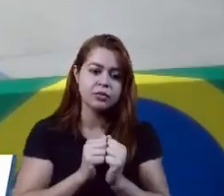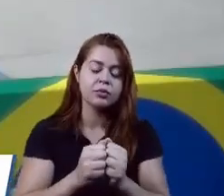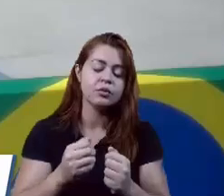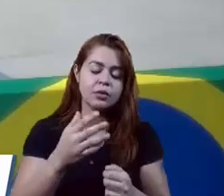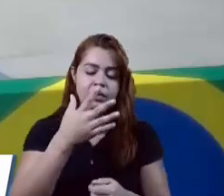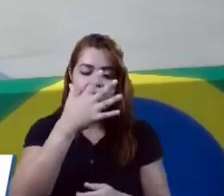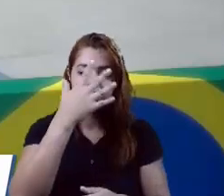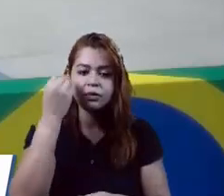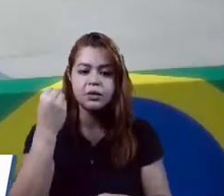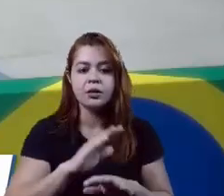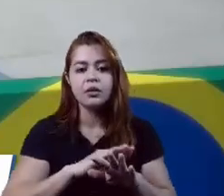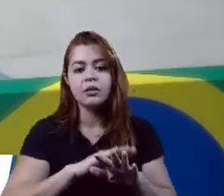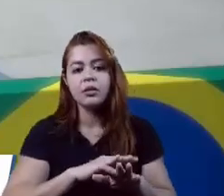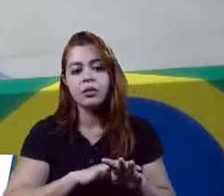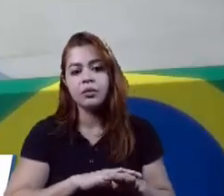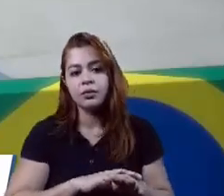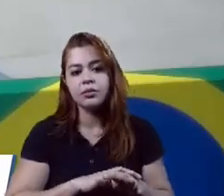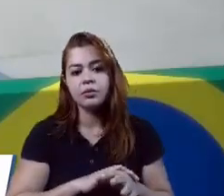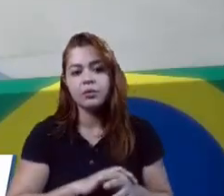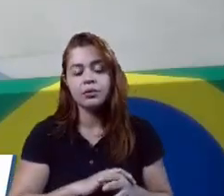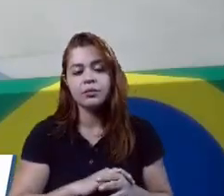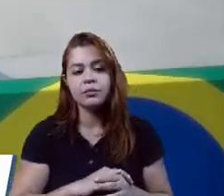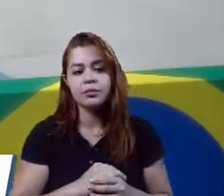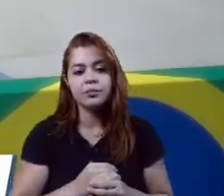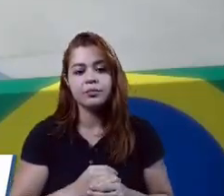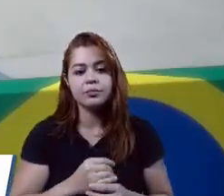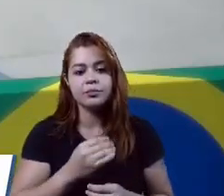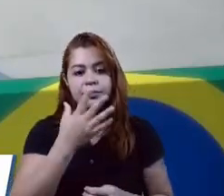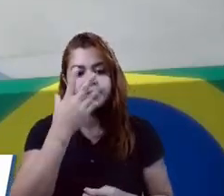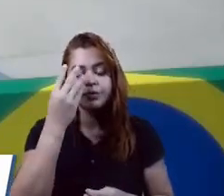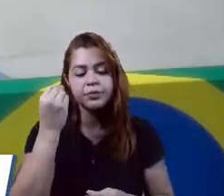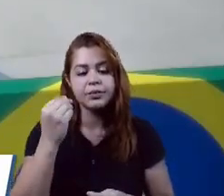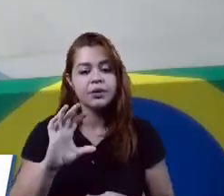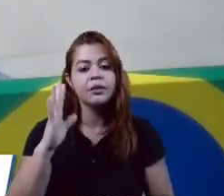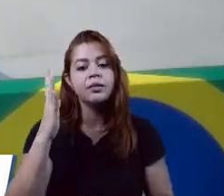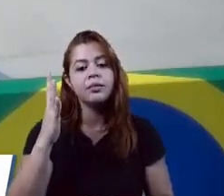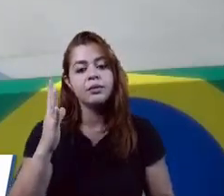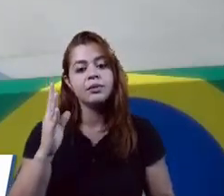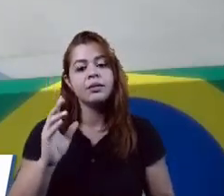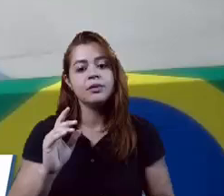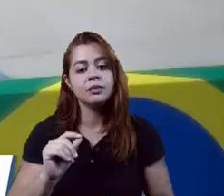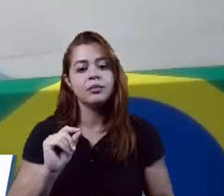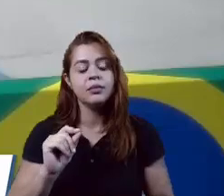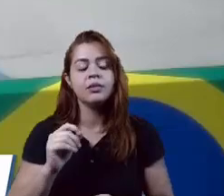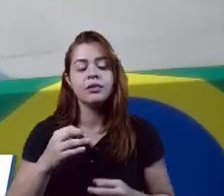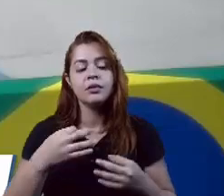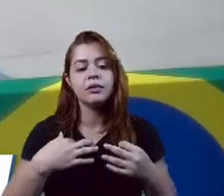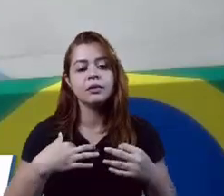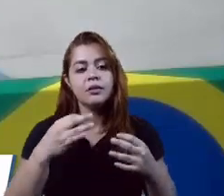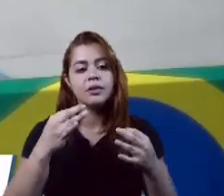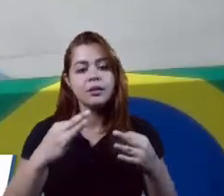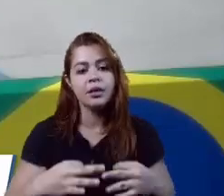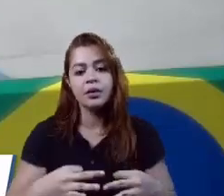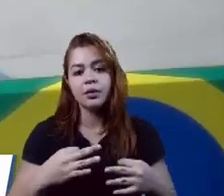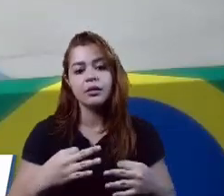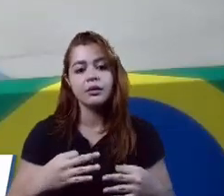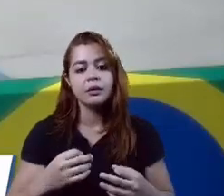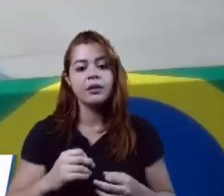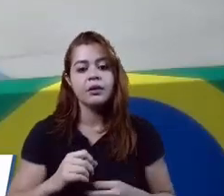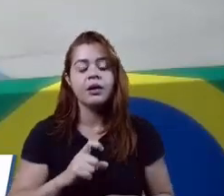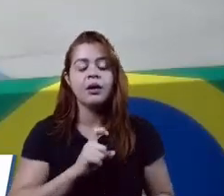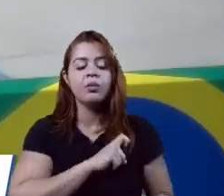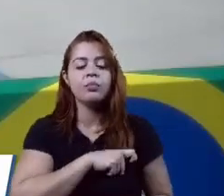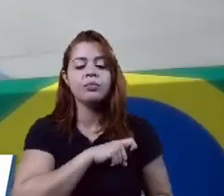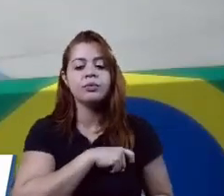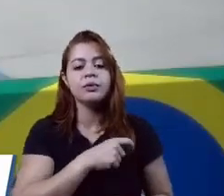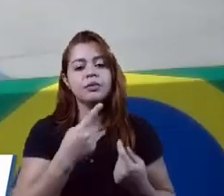acontecendo. Eu tenho certeza que esses que estão fazendo essa grande maldade com os aposentados, eles iriam pensar